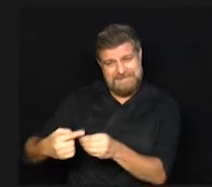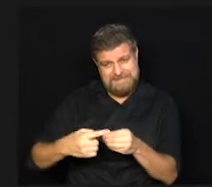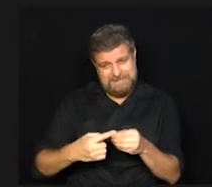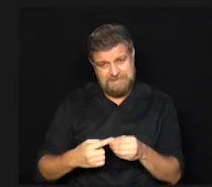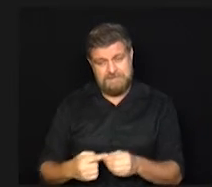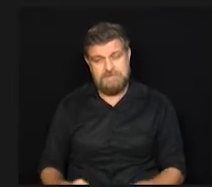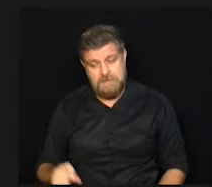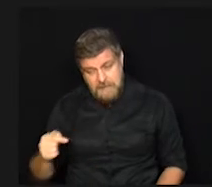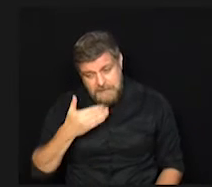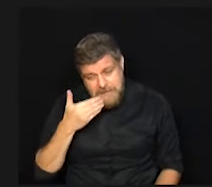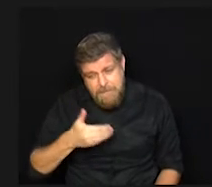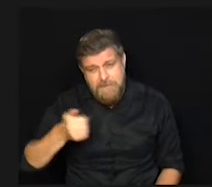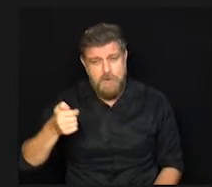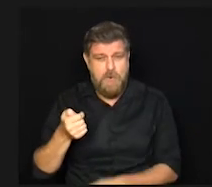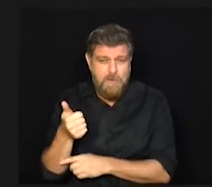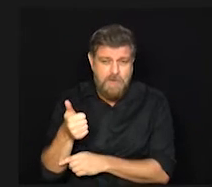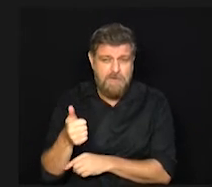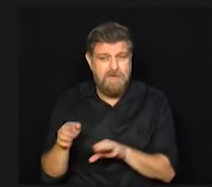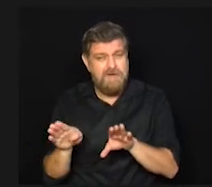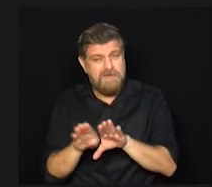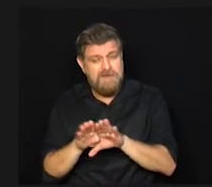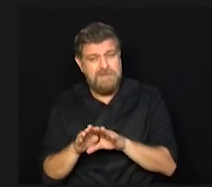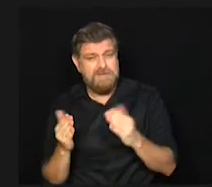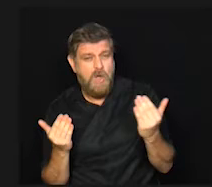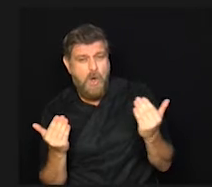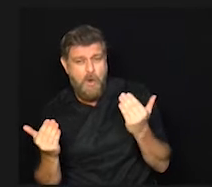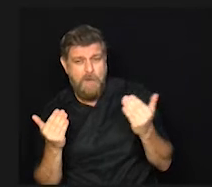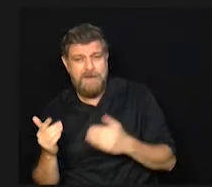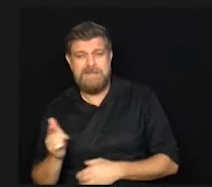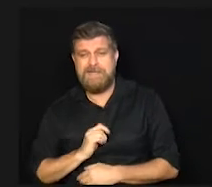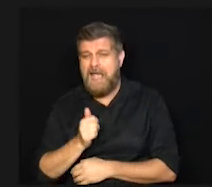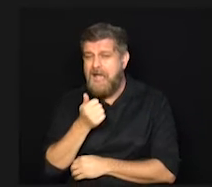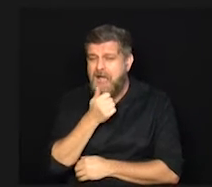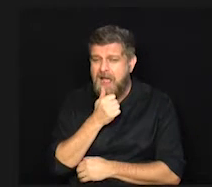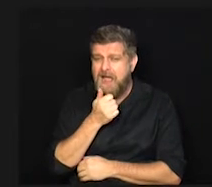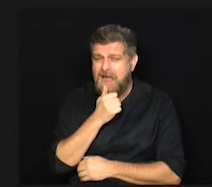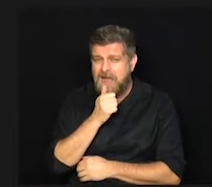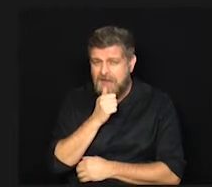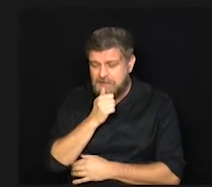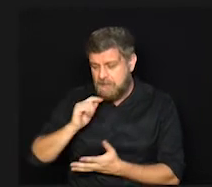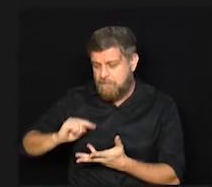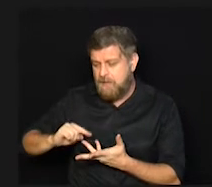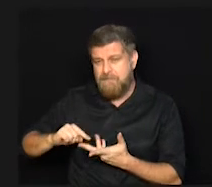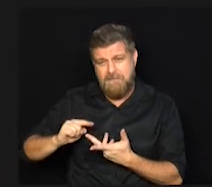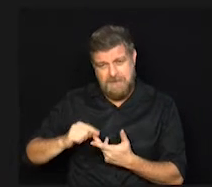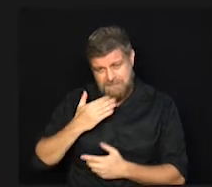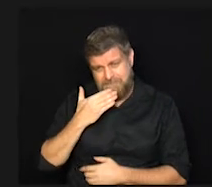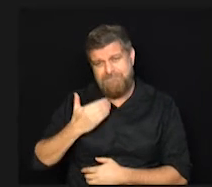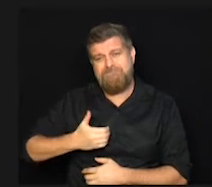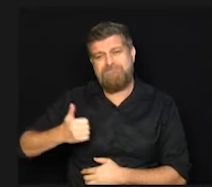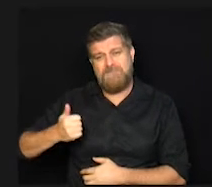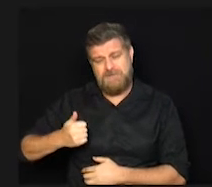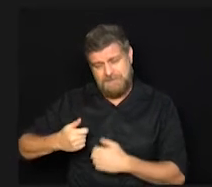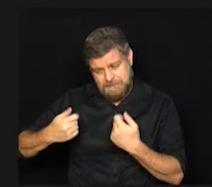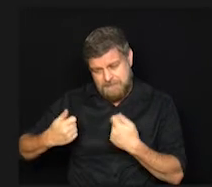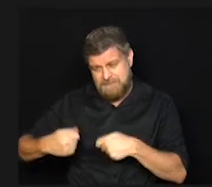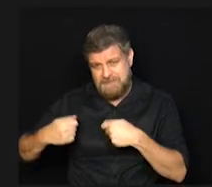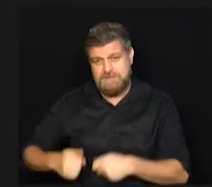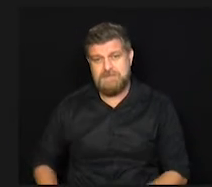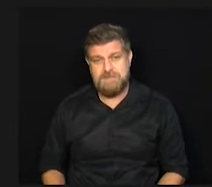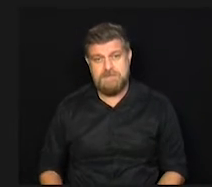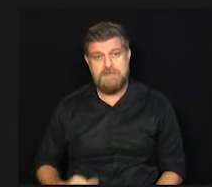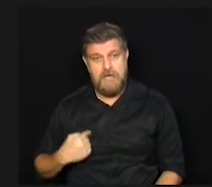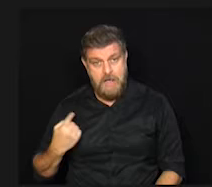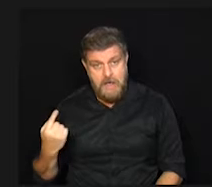coisas. A outras, eu penso que ainda tem muito a melhorar. Mas em algumas, a gente